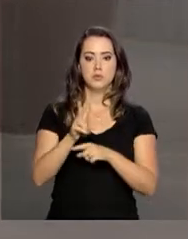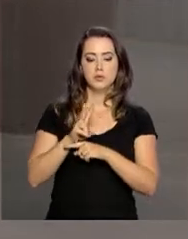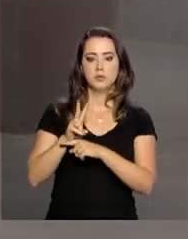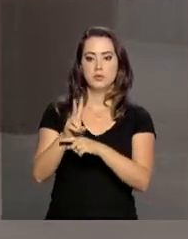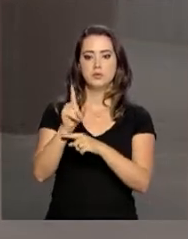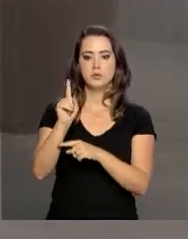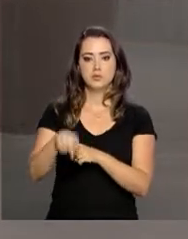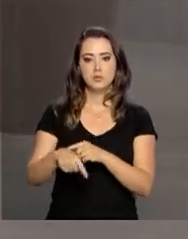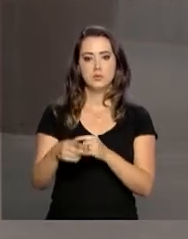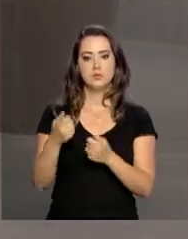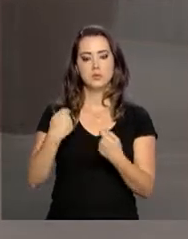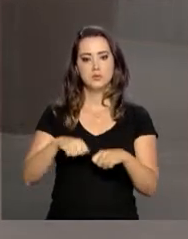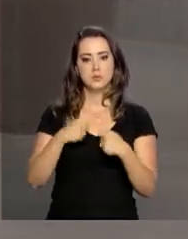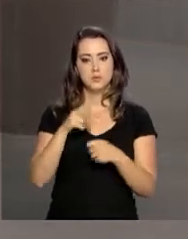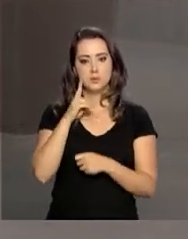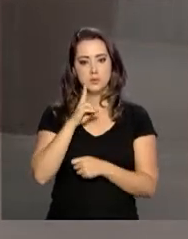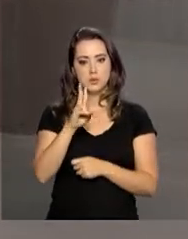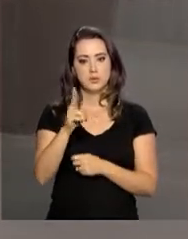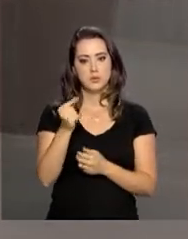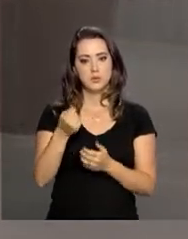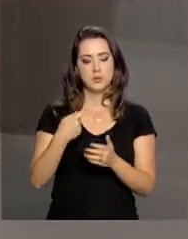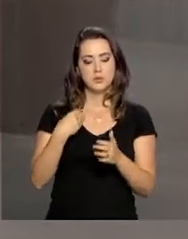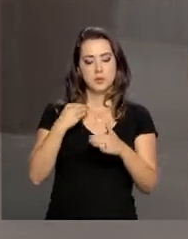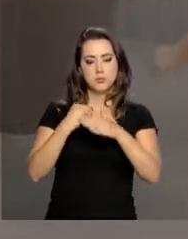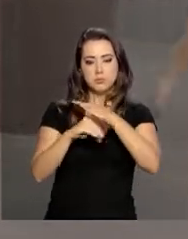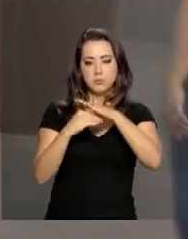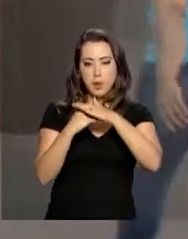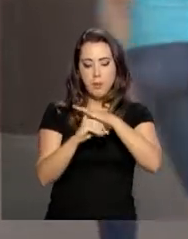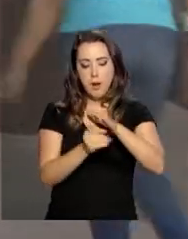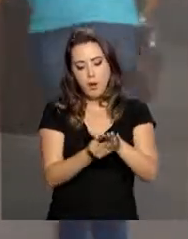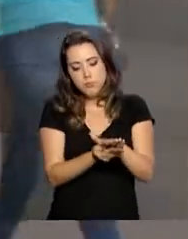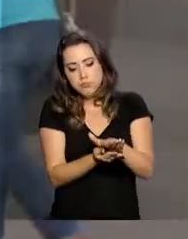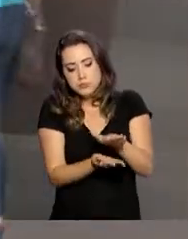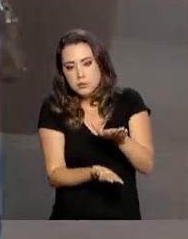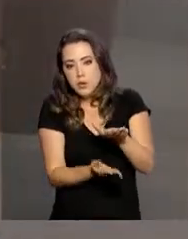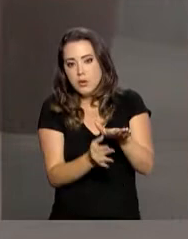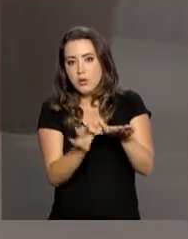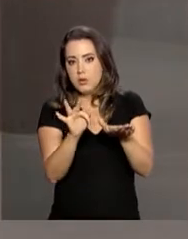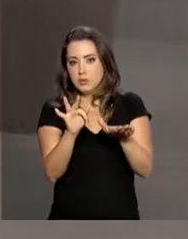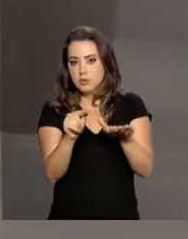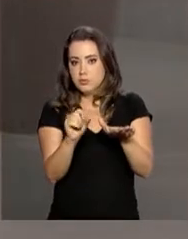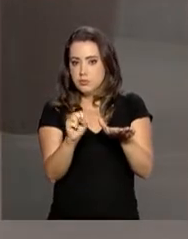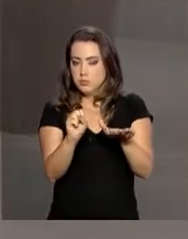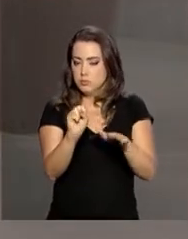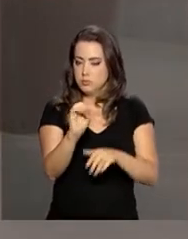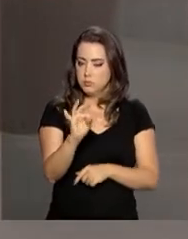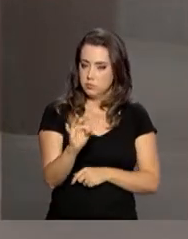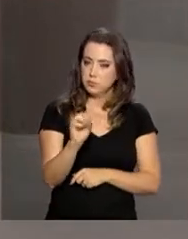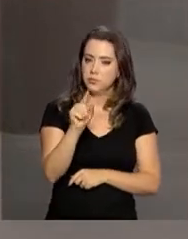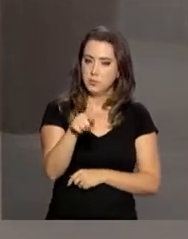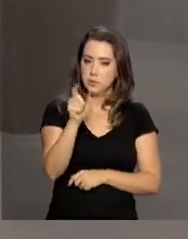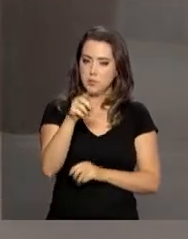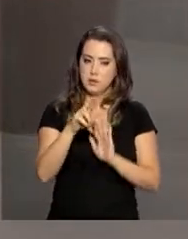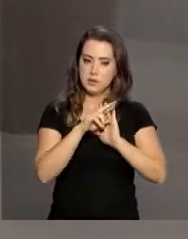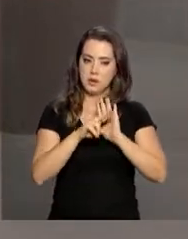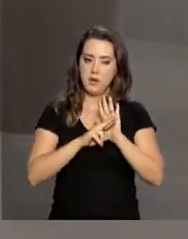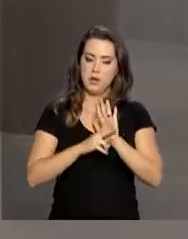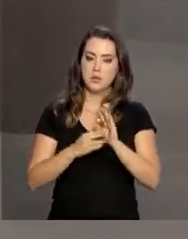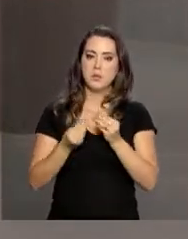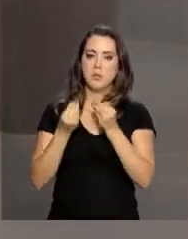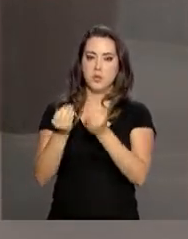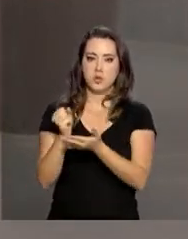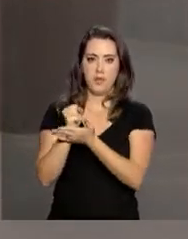emprestados vão depender do valor depositado na conta do FGTS. Pelas regras, o trabalhador pode dar como